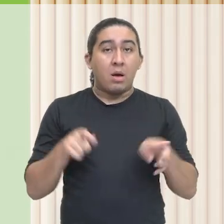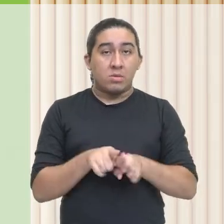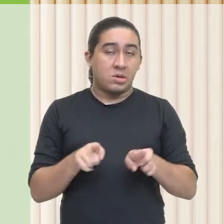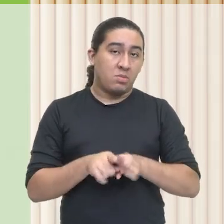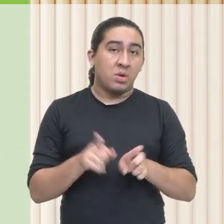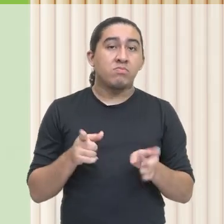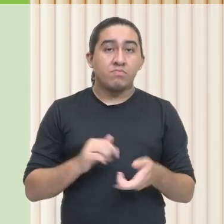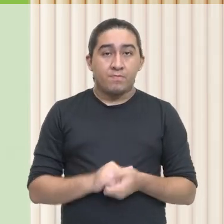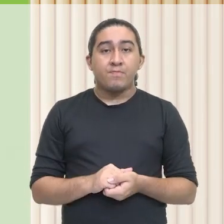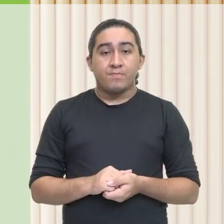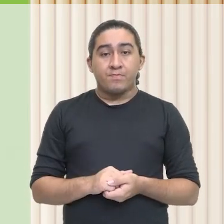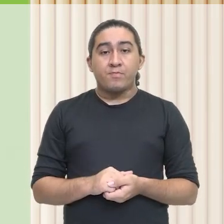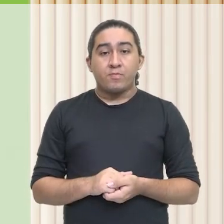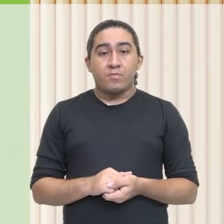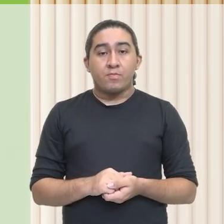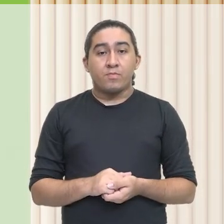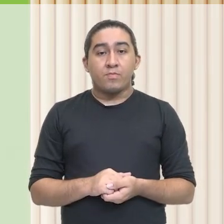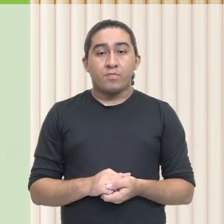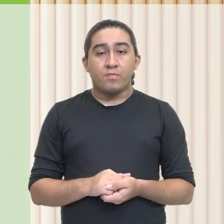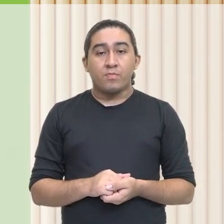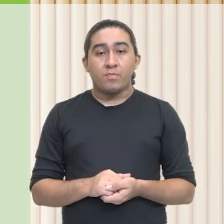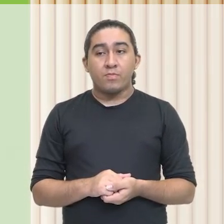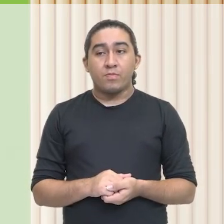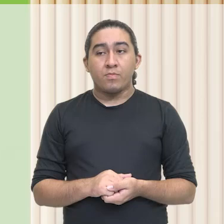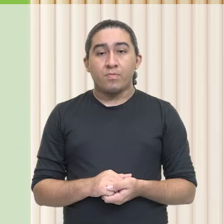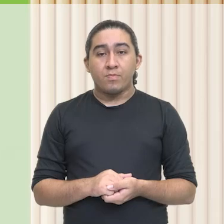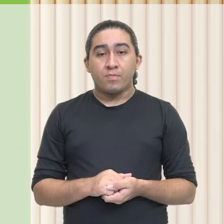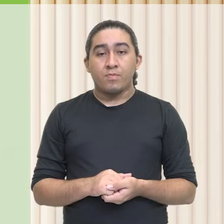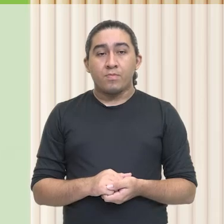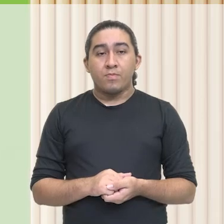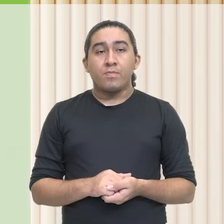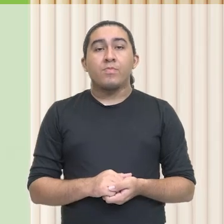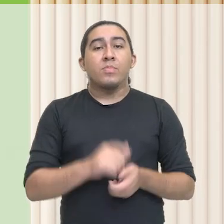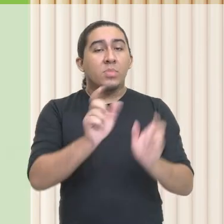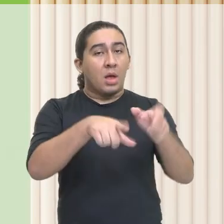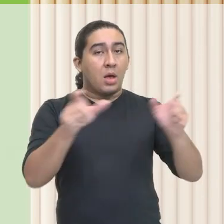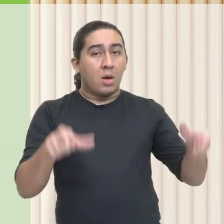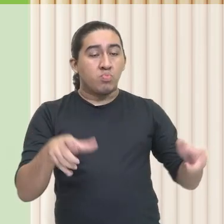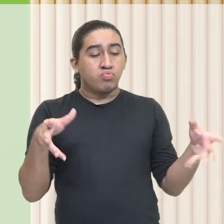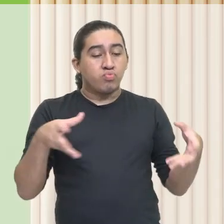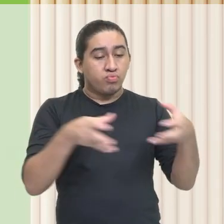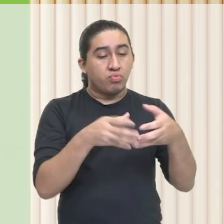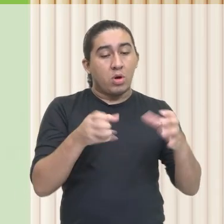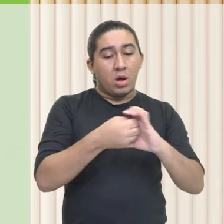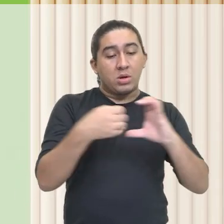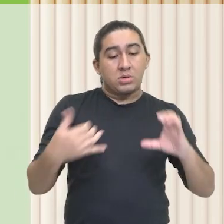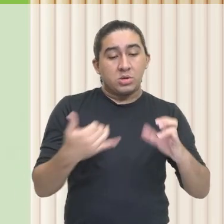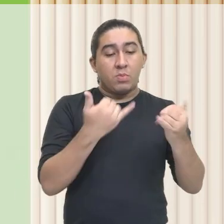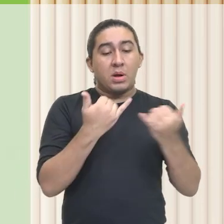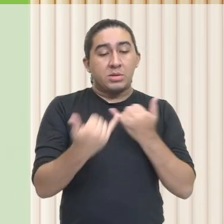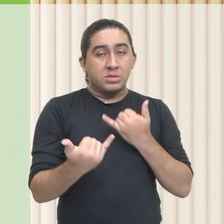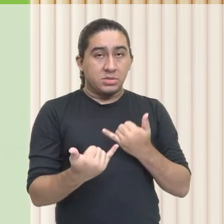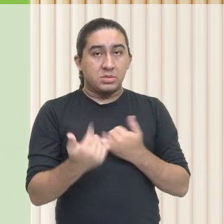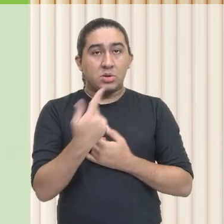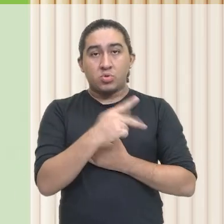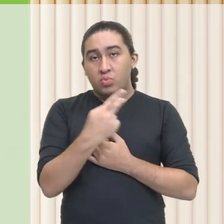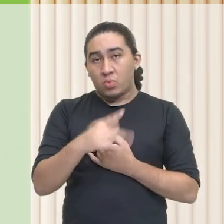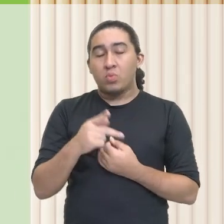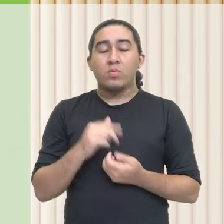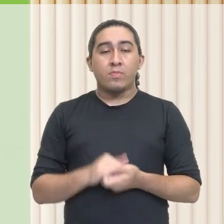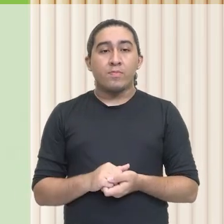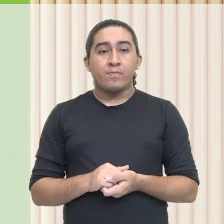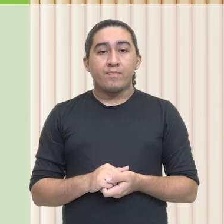organismos essas populações que incluem vários indivíduos com características né Eh